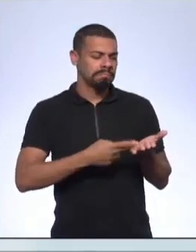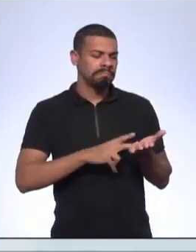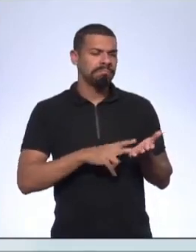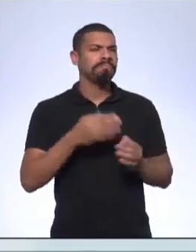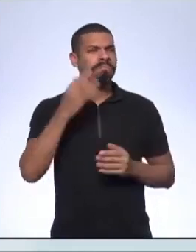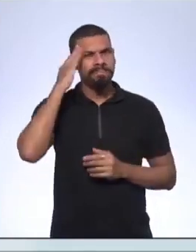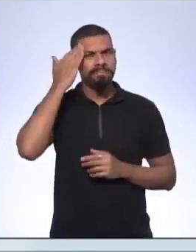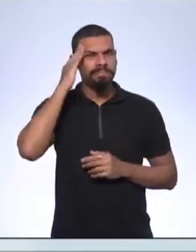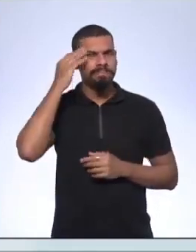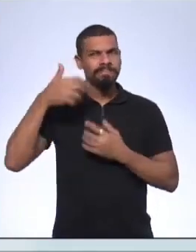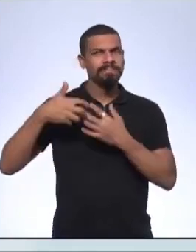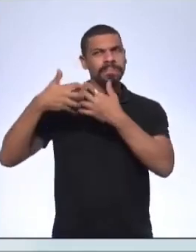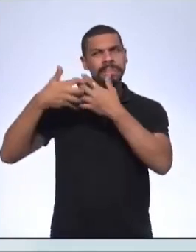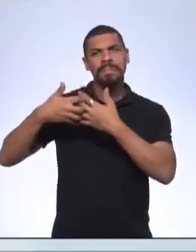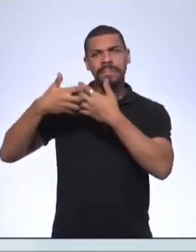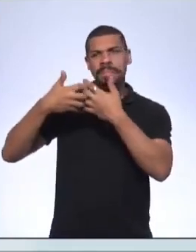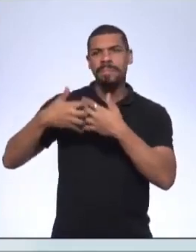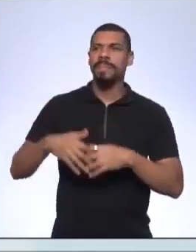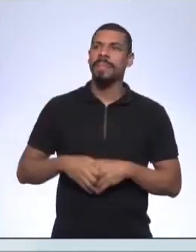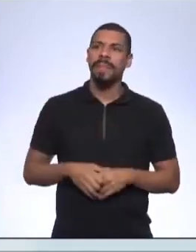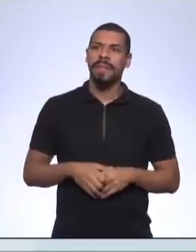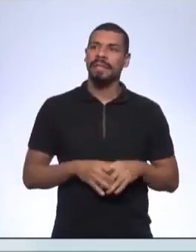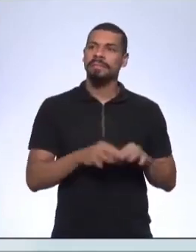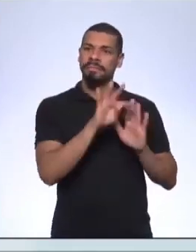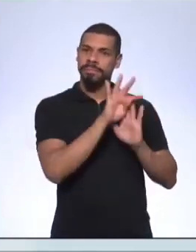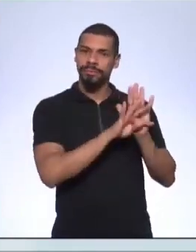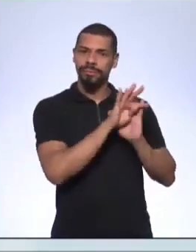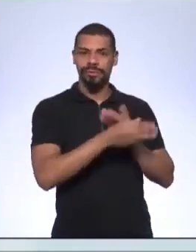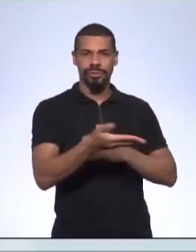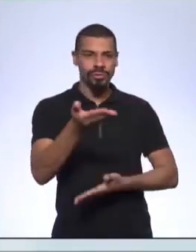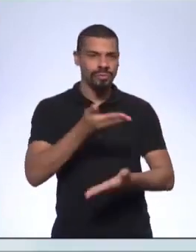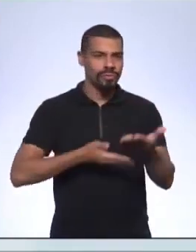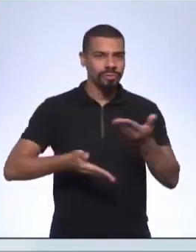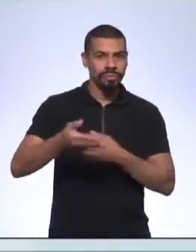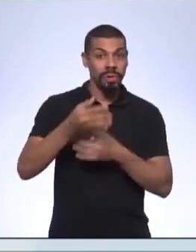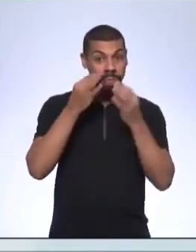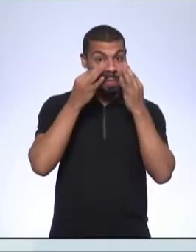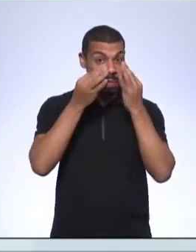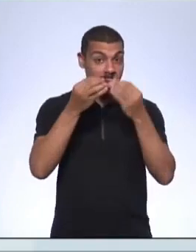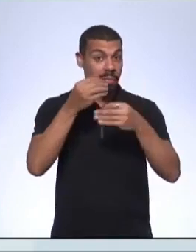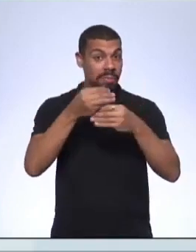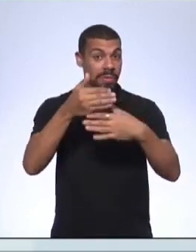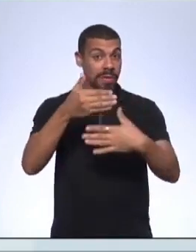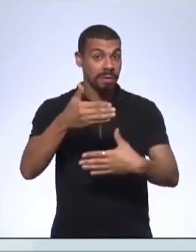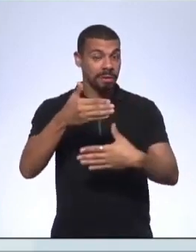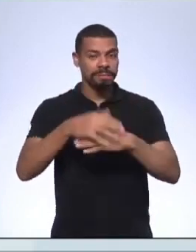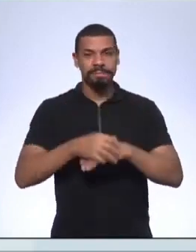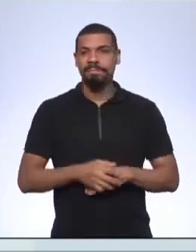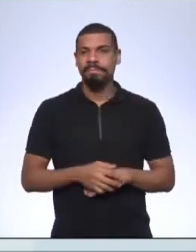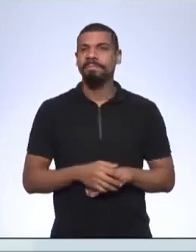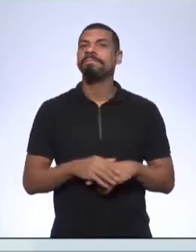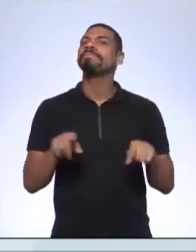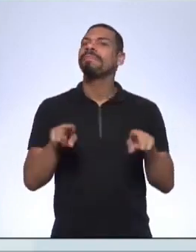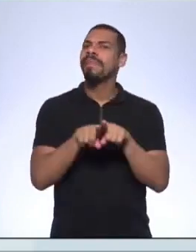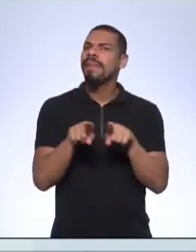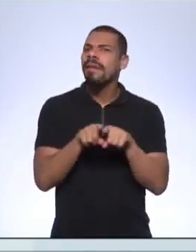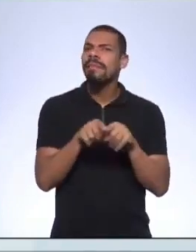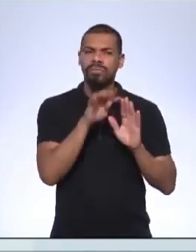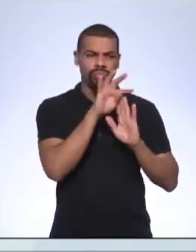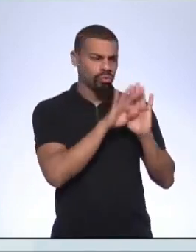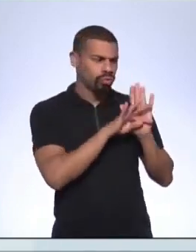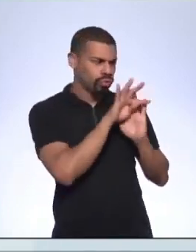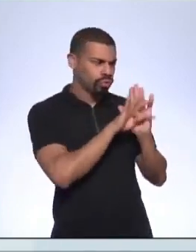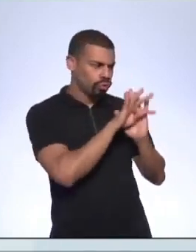uma reflexão através de interação aí com vocês, fica ligado? E fazer a leitura também e o estudo